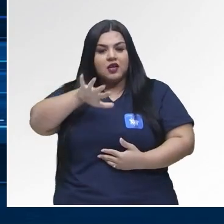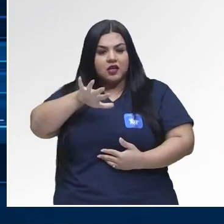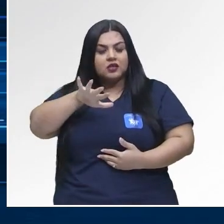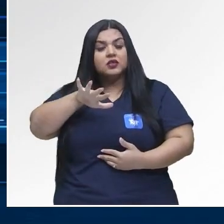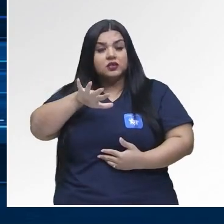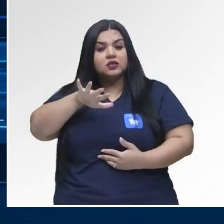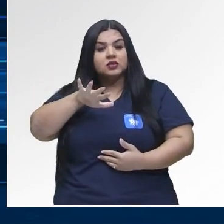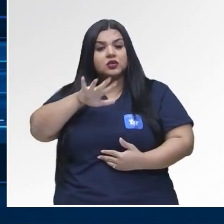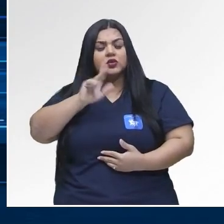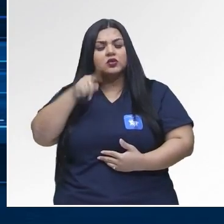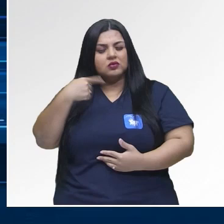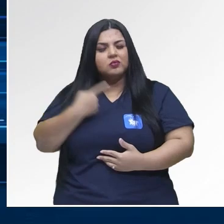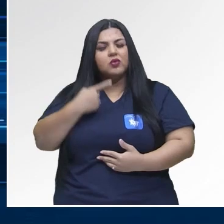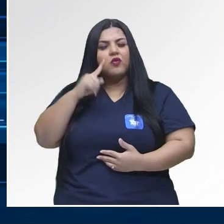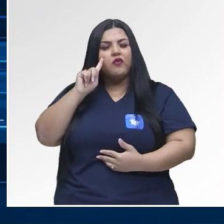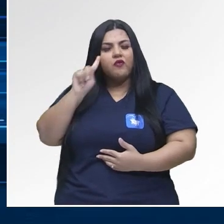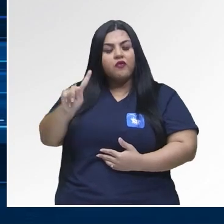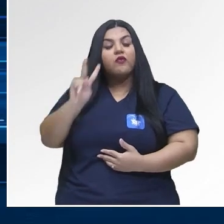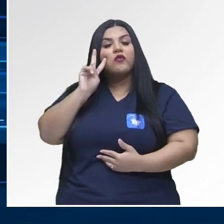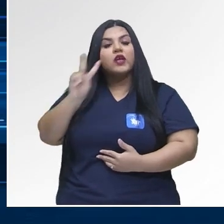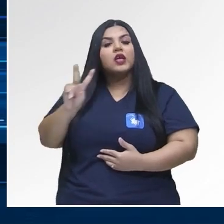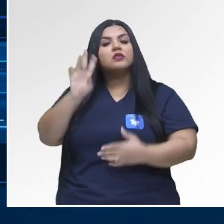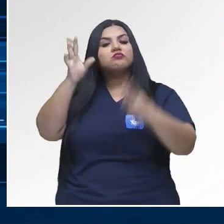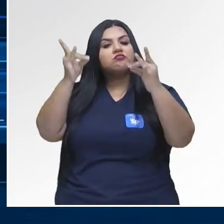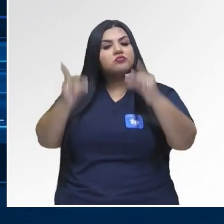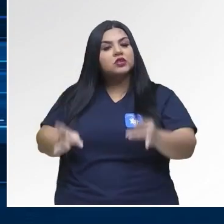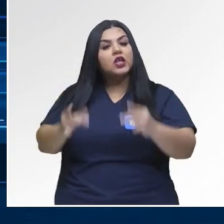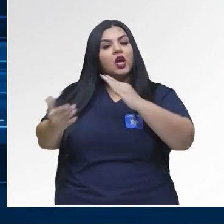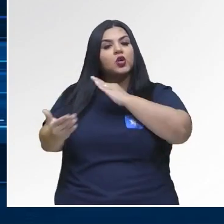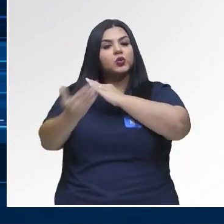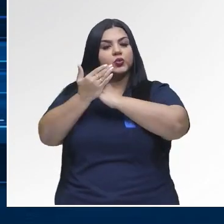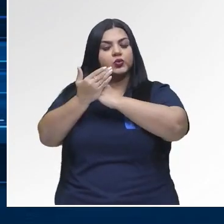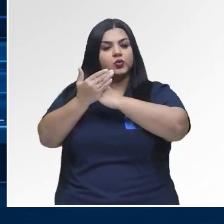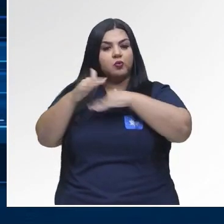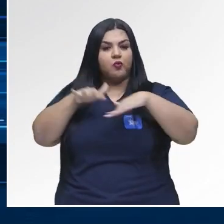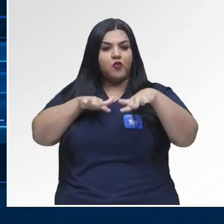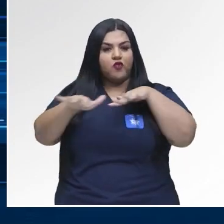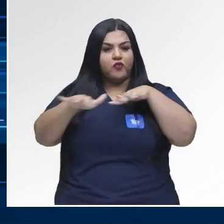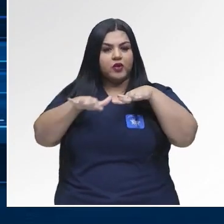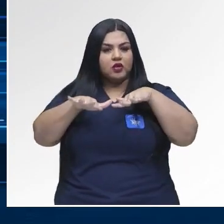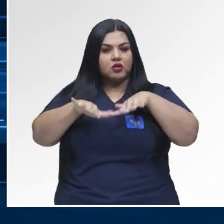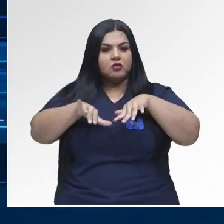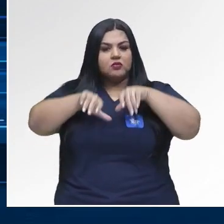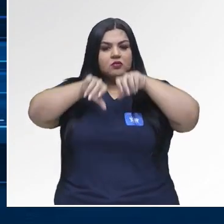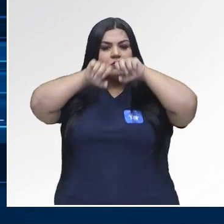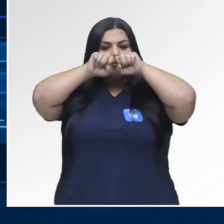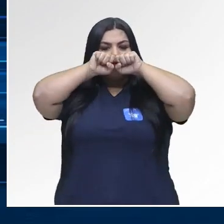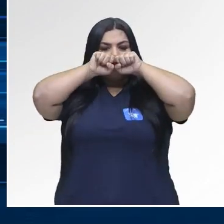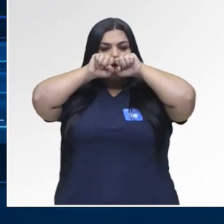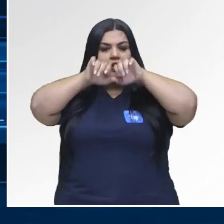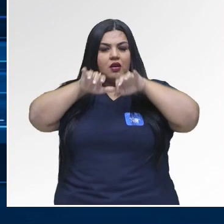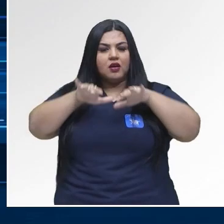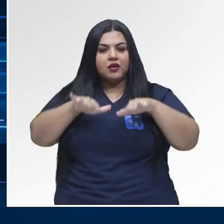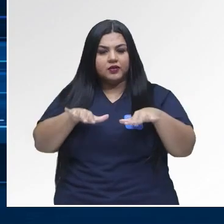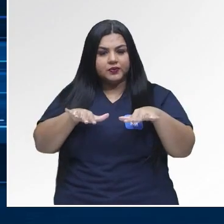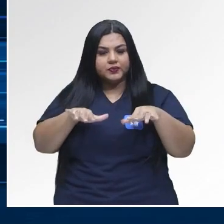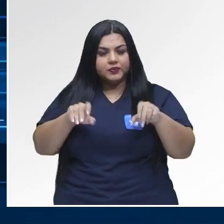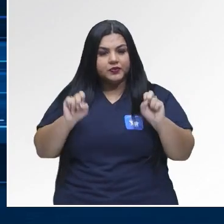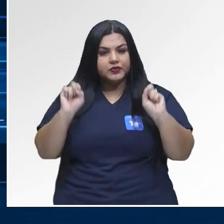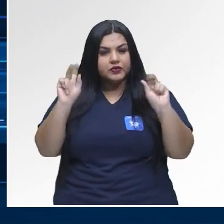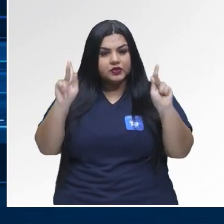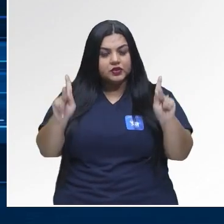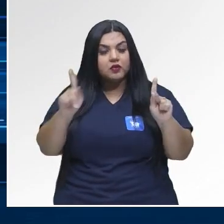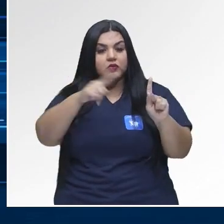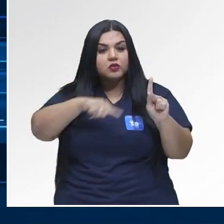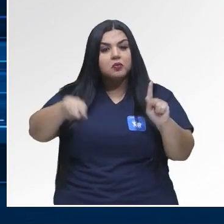gente vai já ver daqui a pouquinho, e aí ele ajuda nesse movimento, né, de inspirar e de expirar, tá bom? E aí vocês